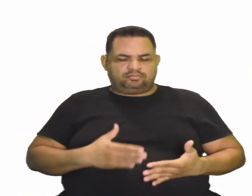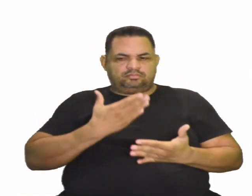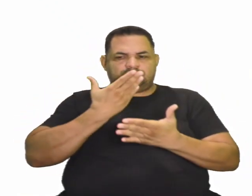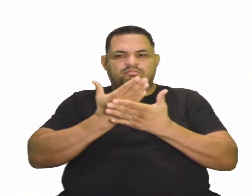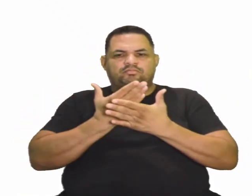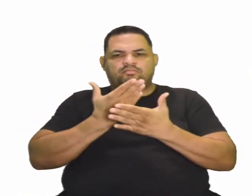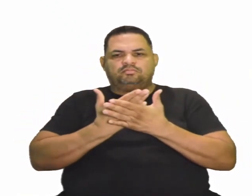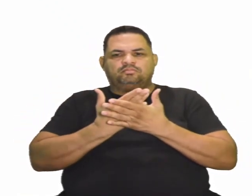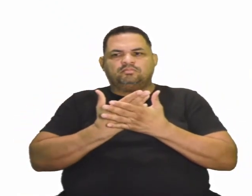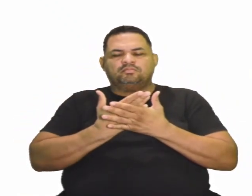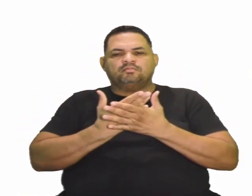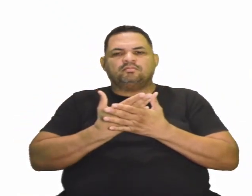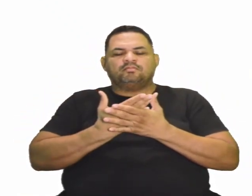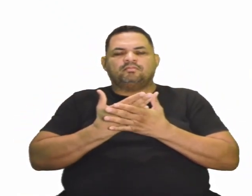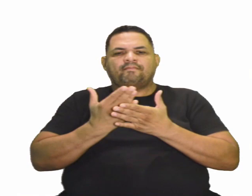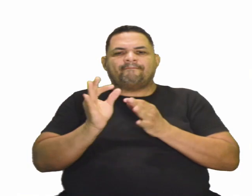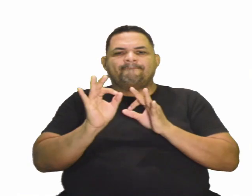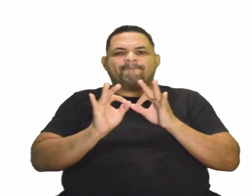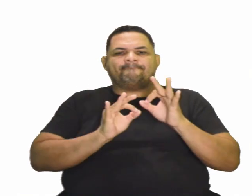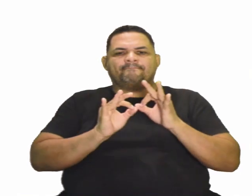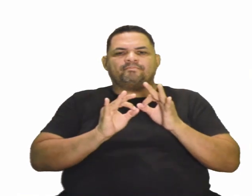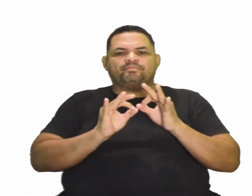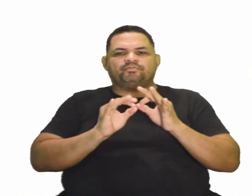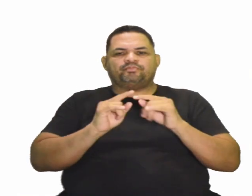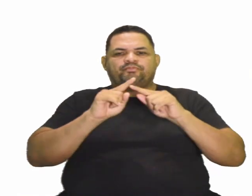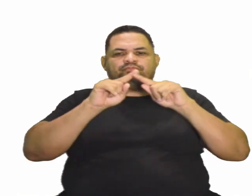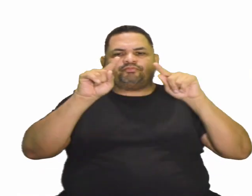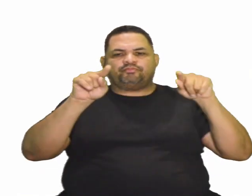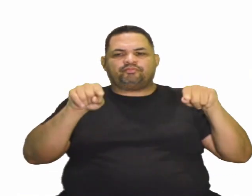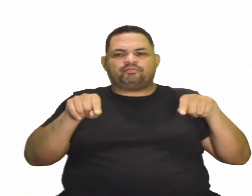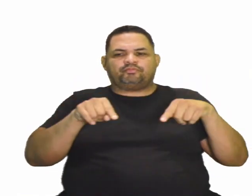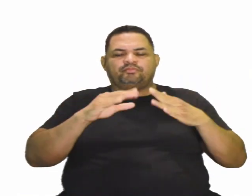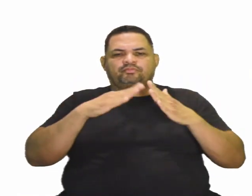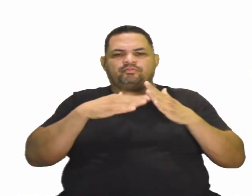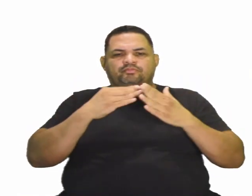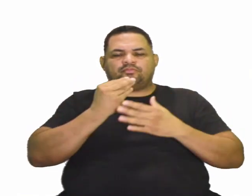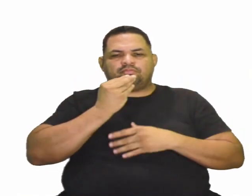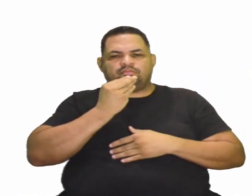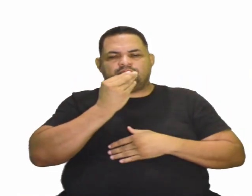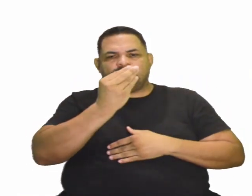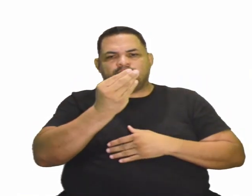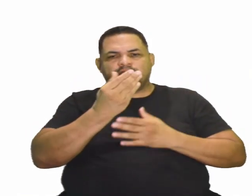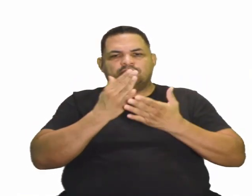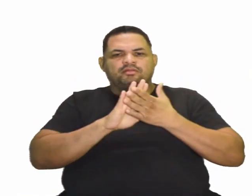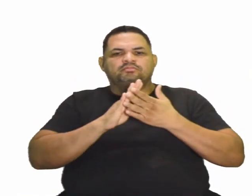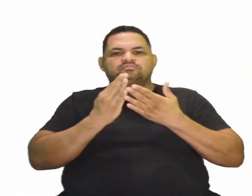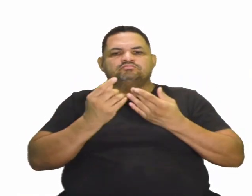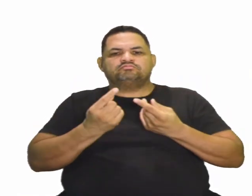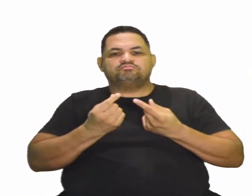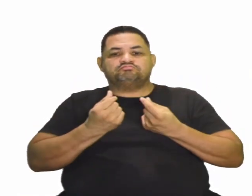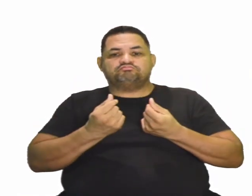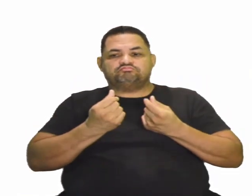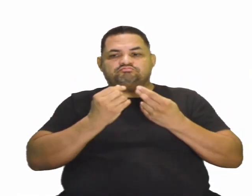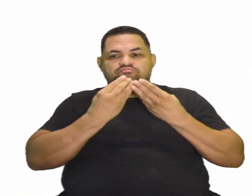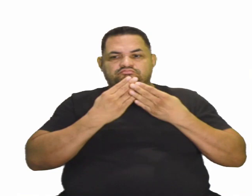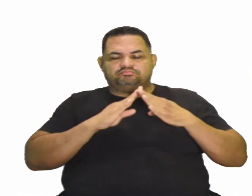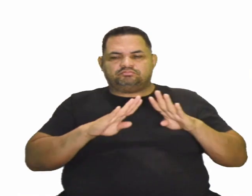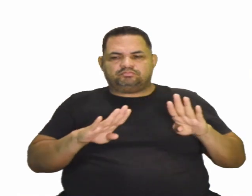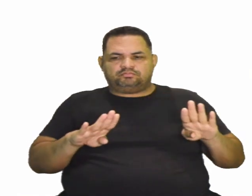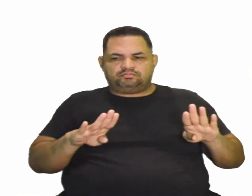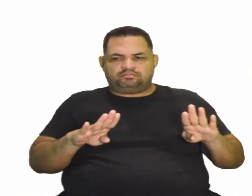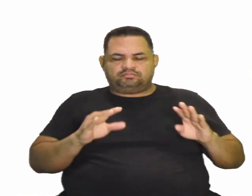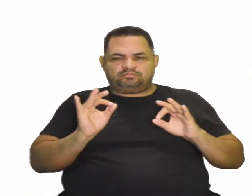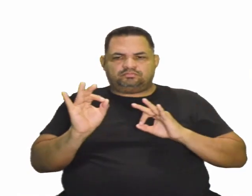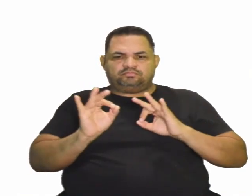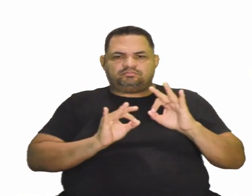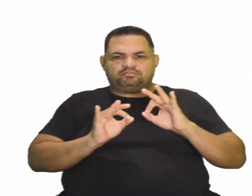aula, uma obra feita a pedido de um burguês, porém ela está